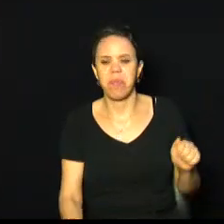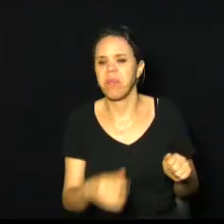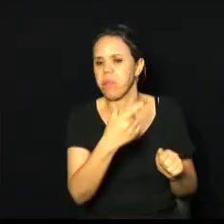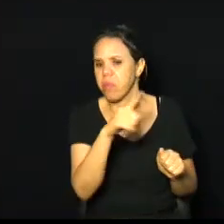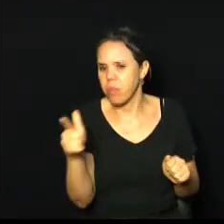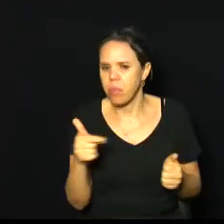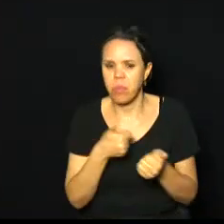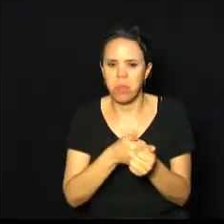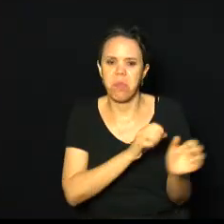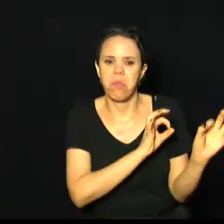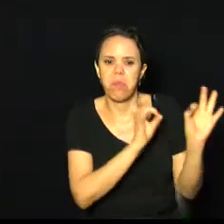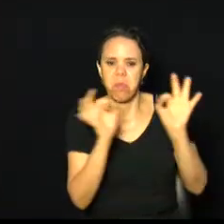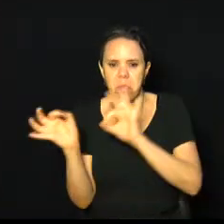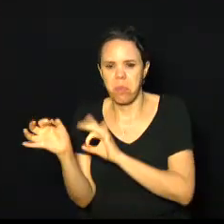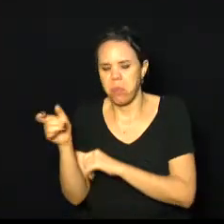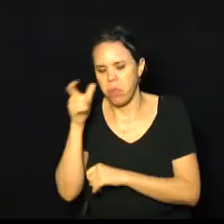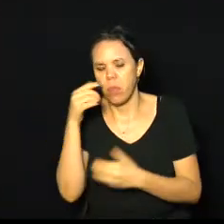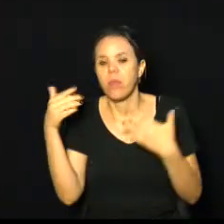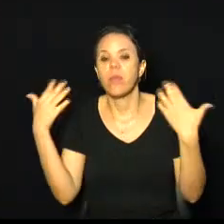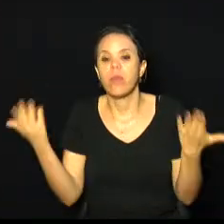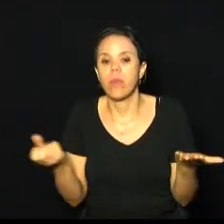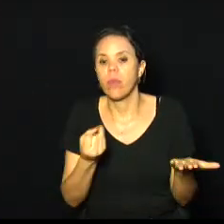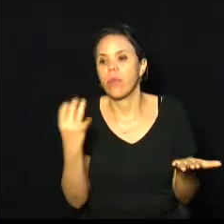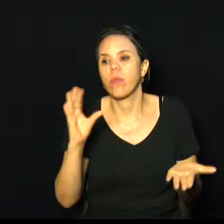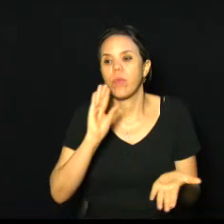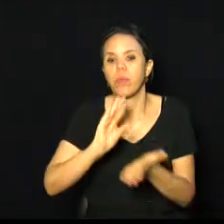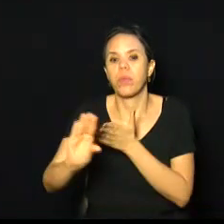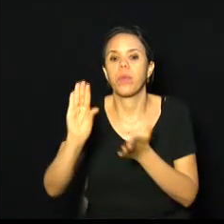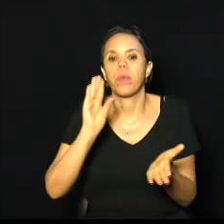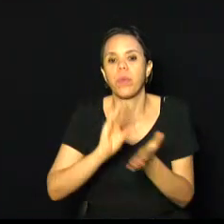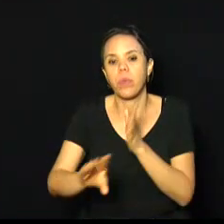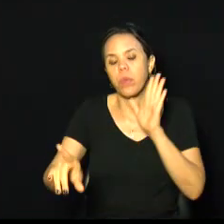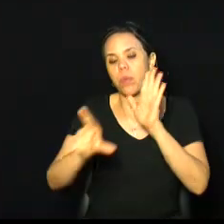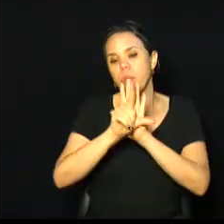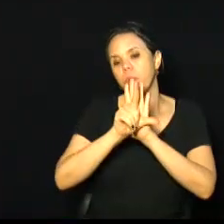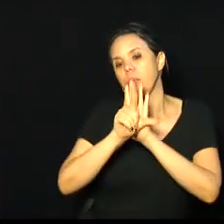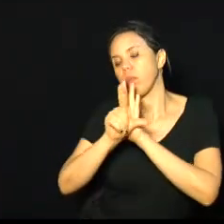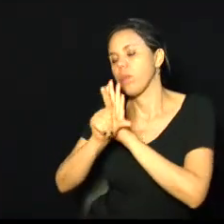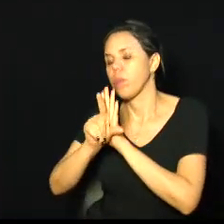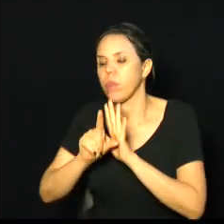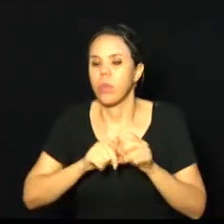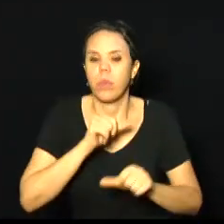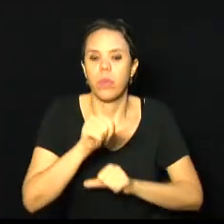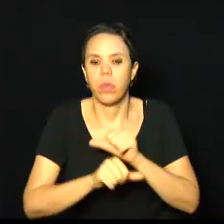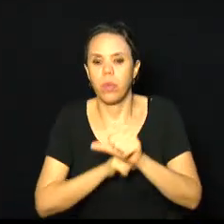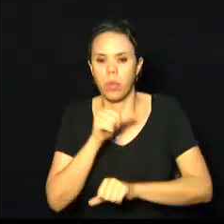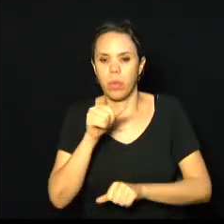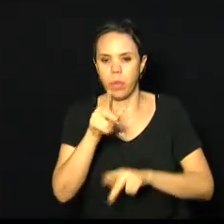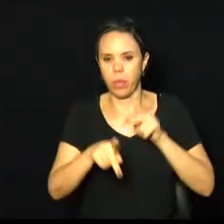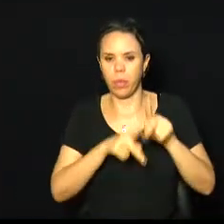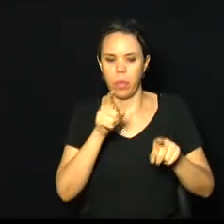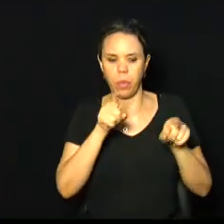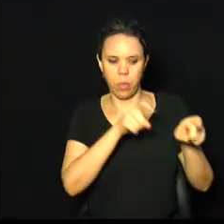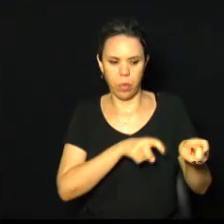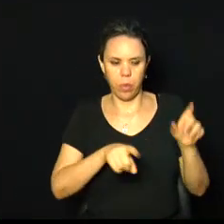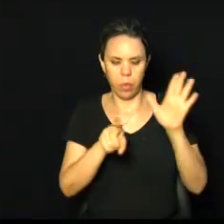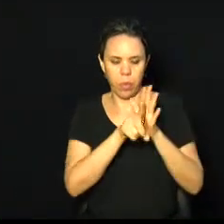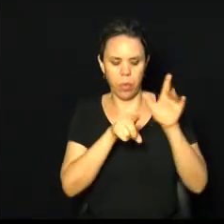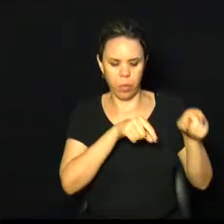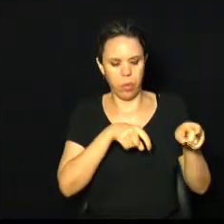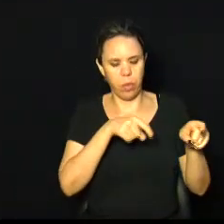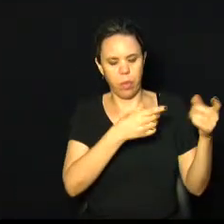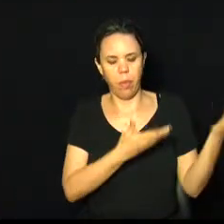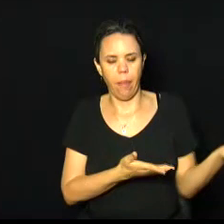o acompanhamento de quanto se investe nessa lei para tornar o sitiante, o dono da